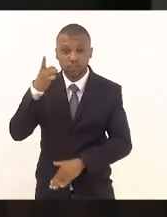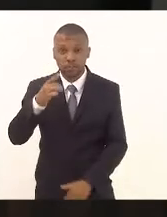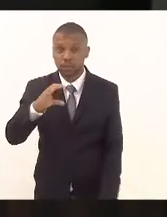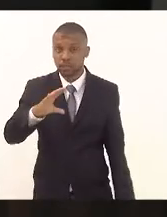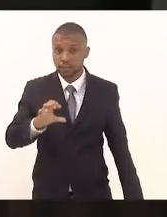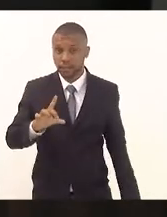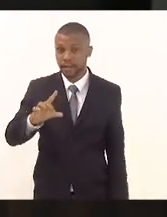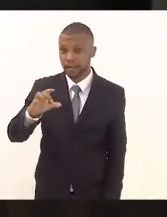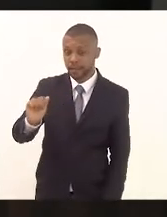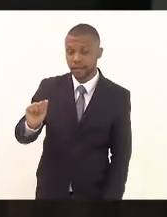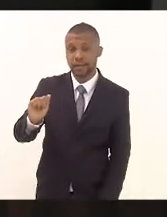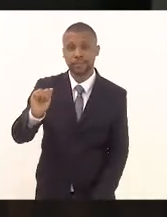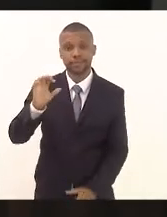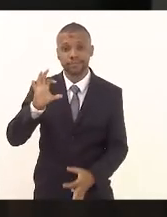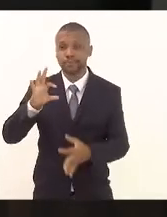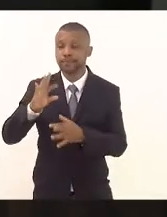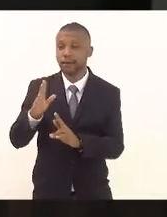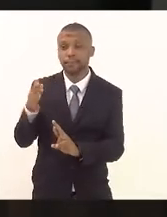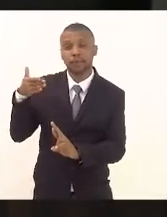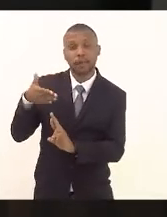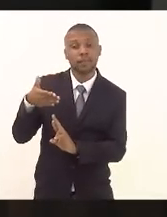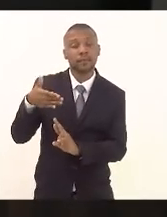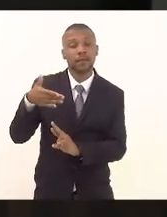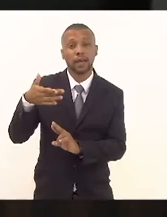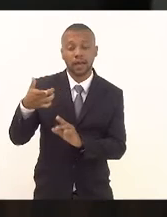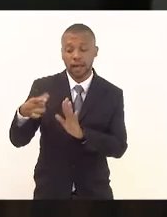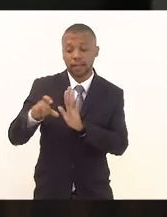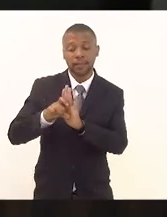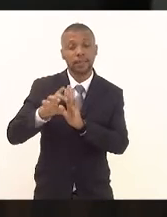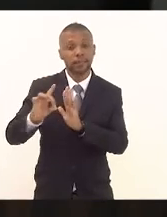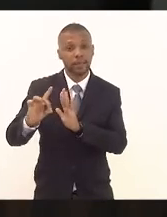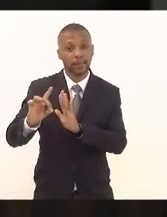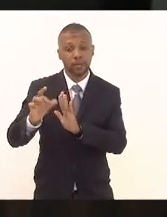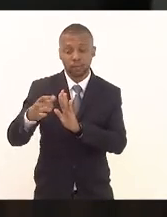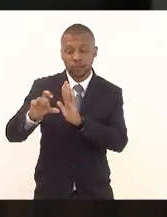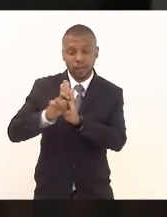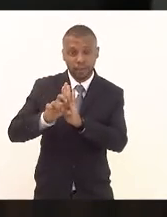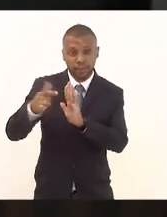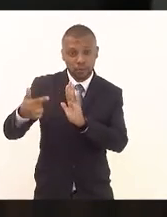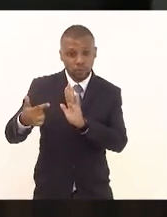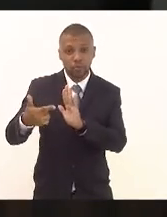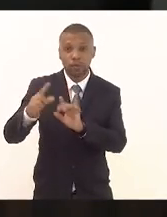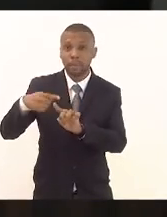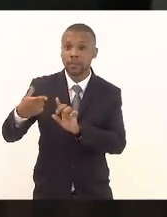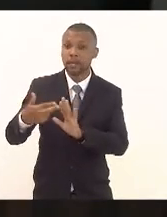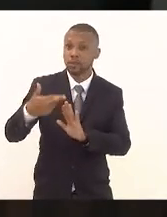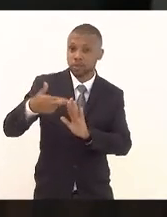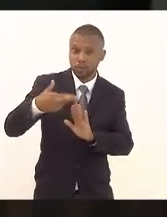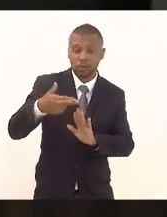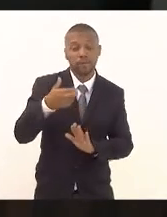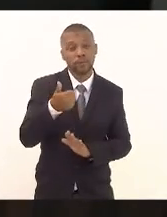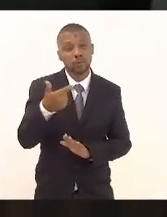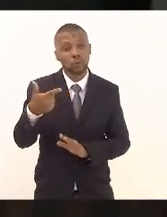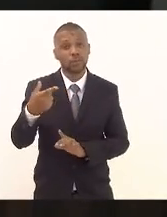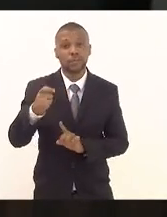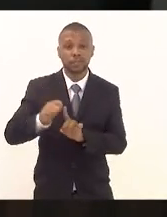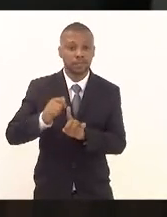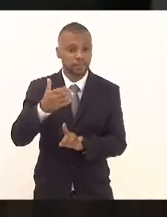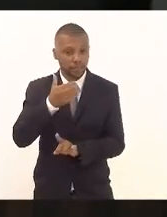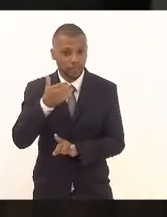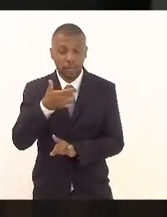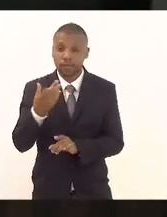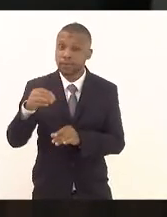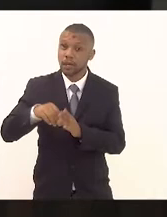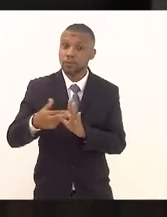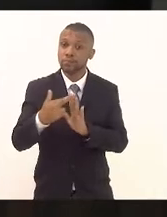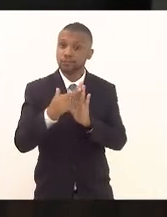linha D ao parágrafo 12º do artigo 26 e a resolução 810, de 12 de dezembro de 97, do regimento interno.